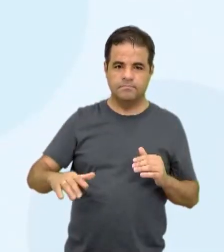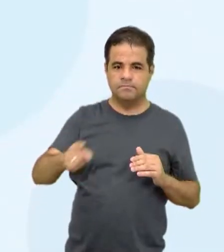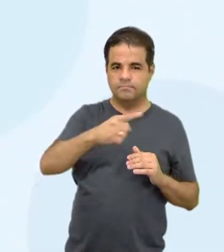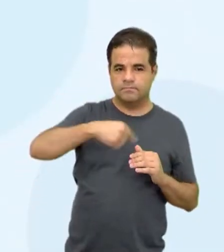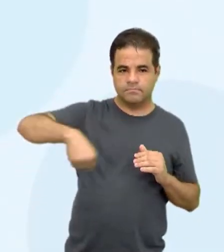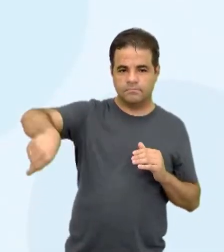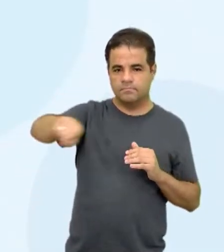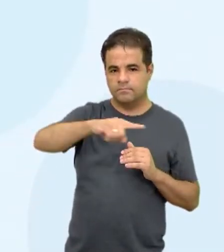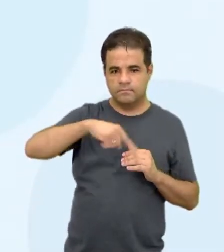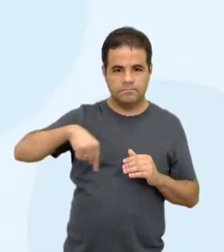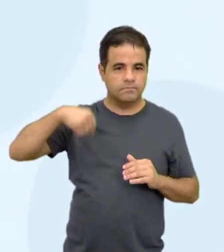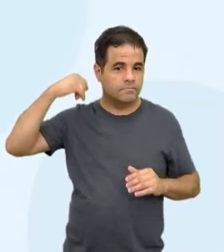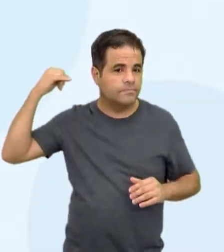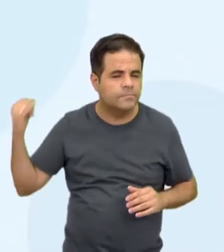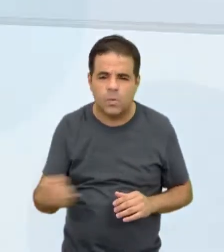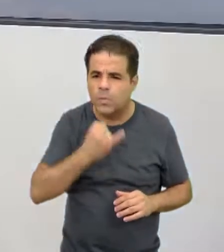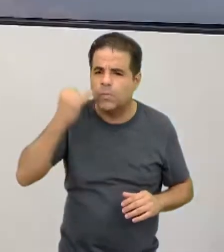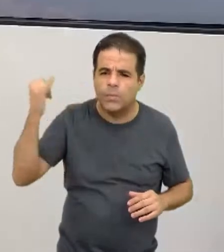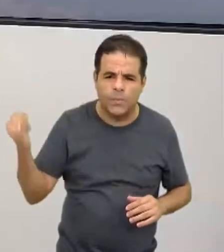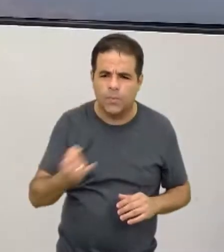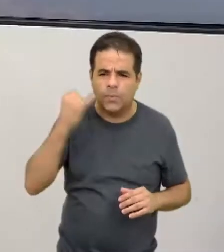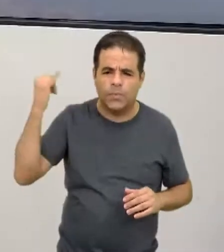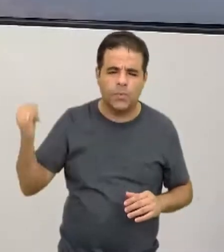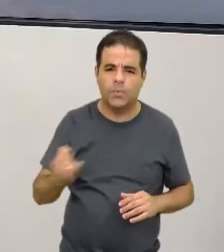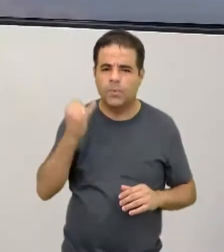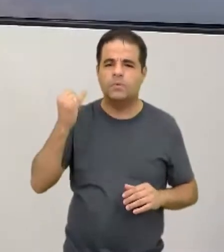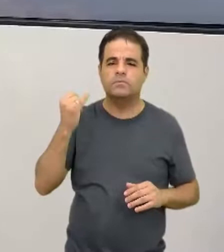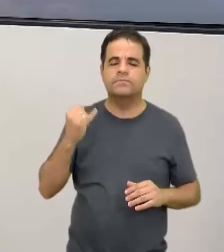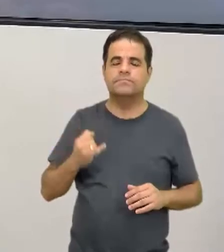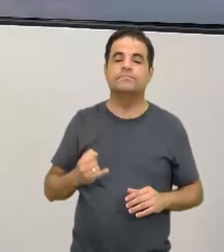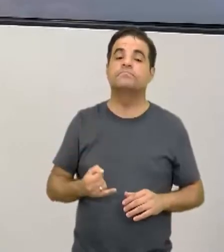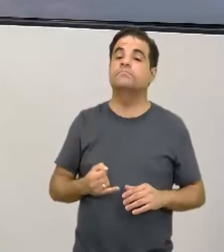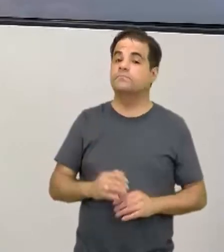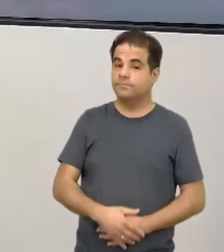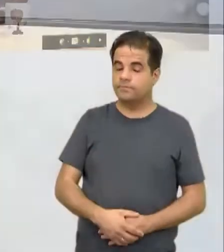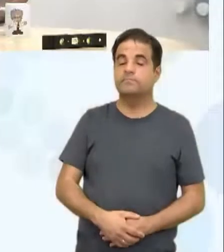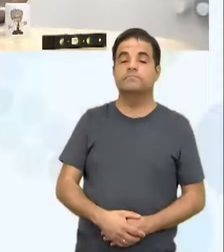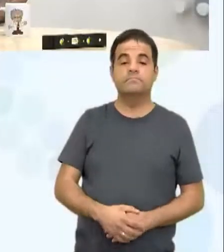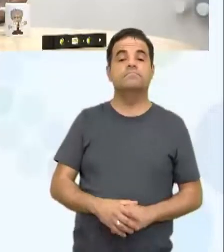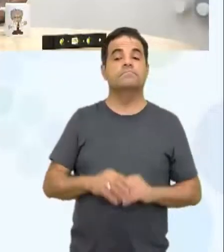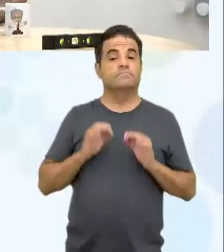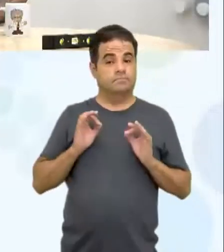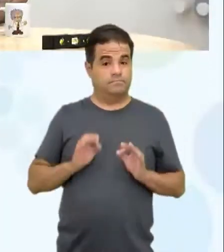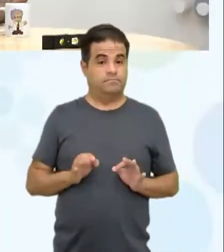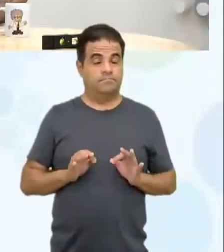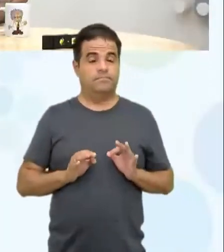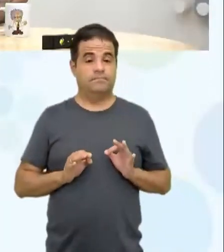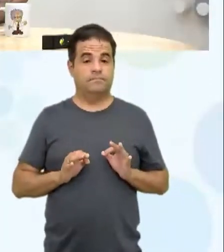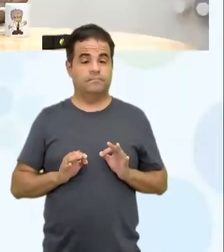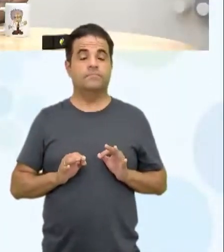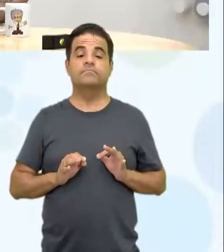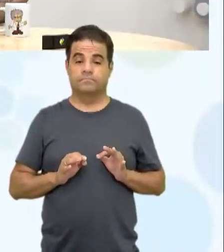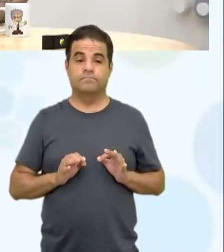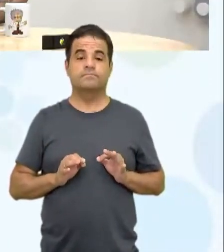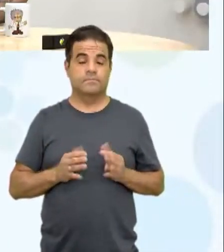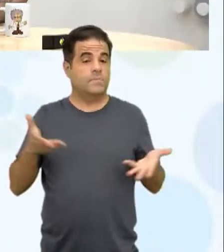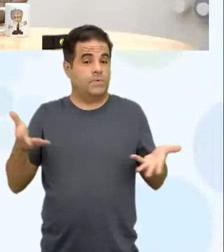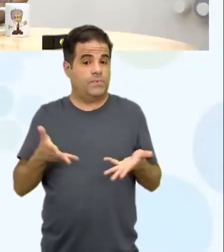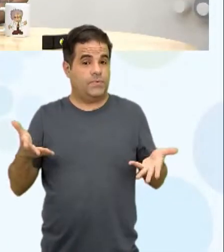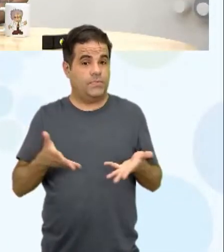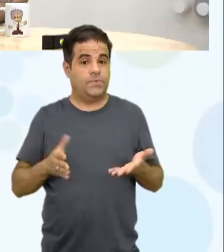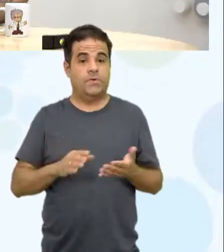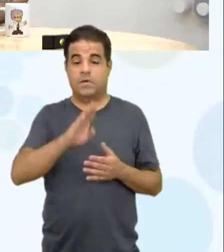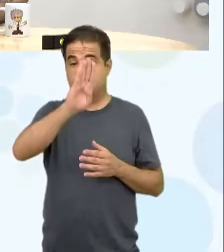né? importante, né? Super Mas, importante. Na finalização agora, né? Do Exatamente, bimestre, isso mesmo. finalzinho. É mesmo, né? Então, agora